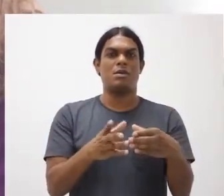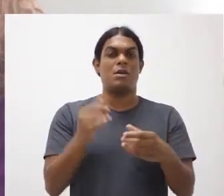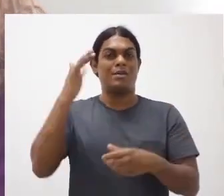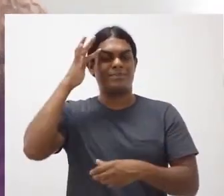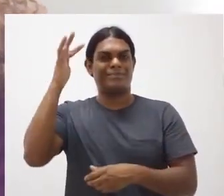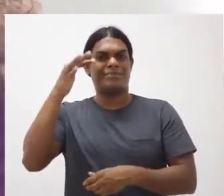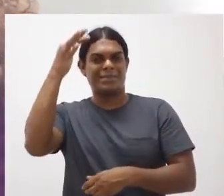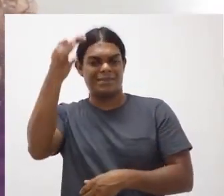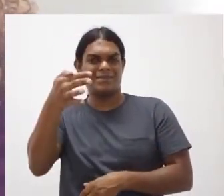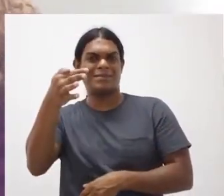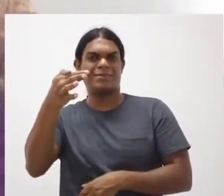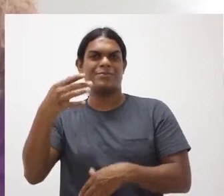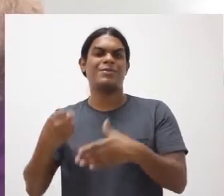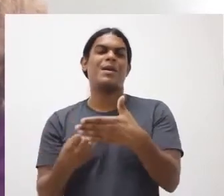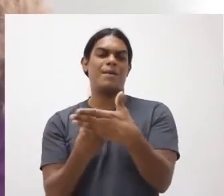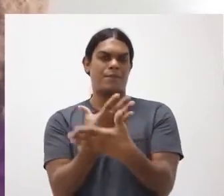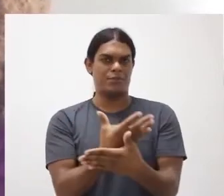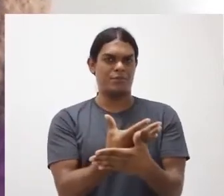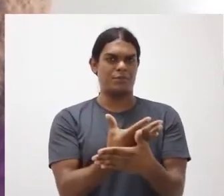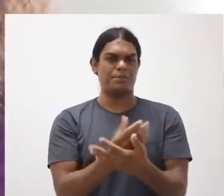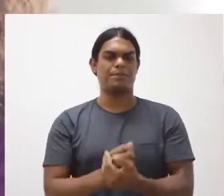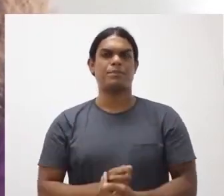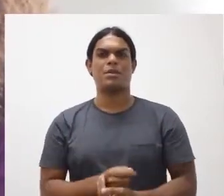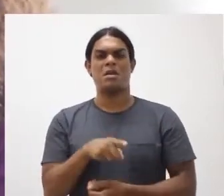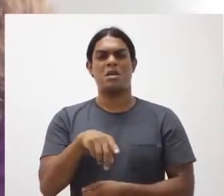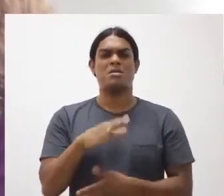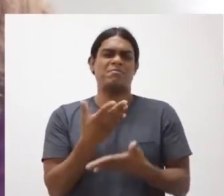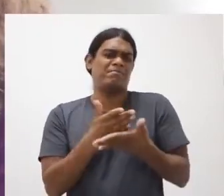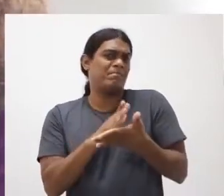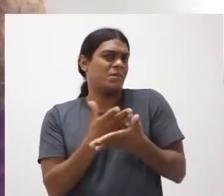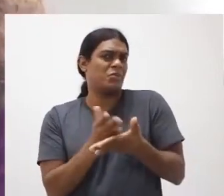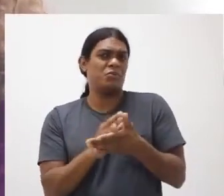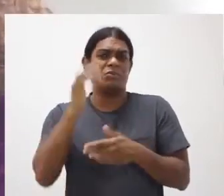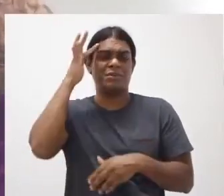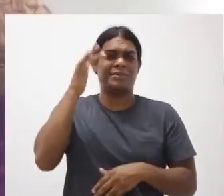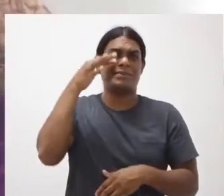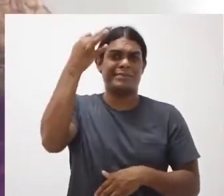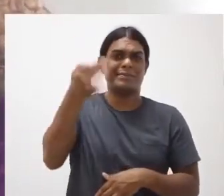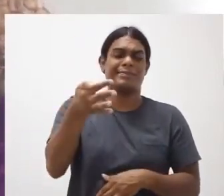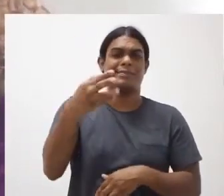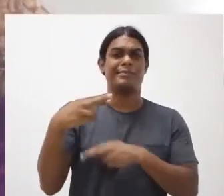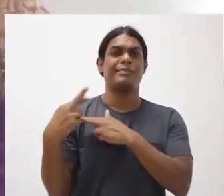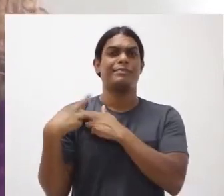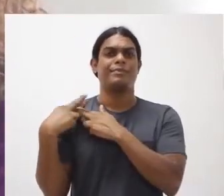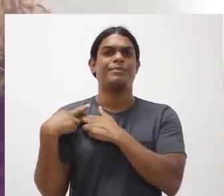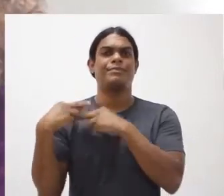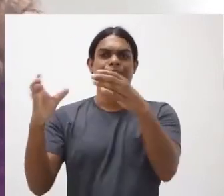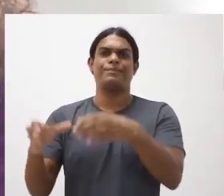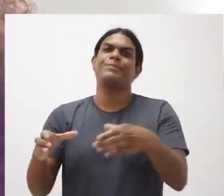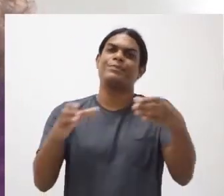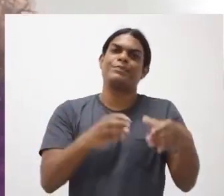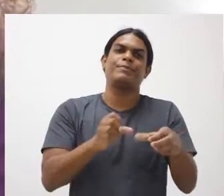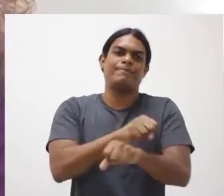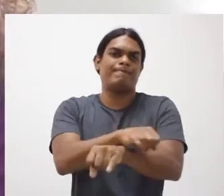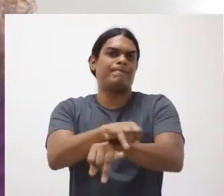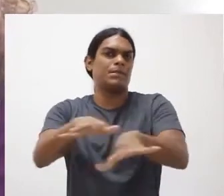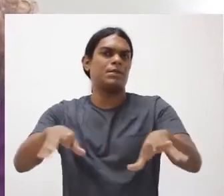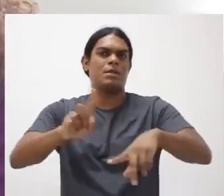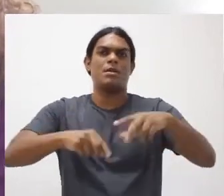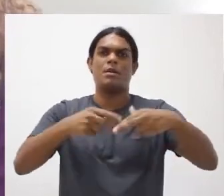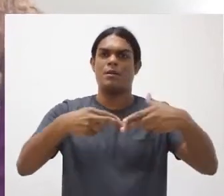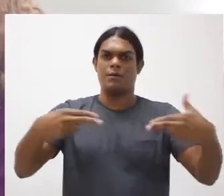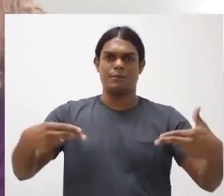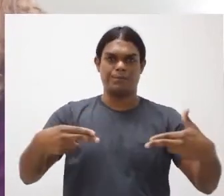Esta é uma das decisões que cabem aos responsáveis pela movimentação e distribuição de mercadorias de uma